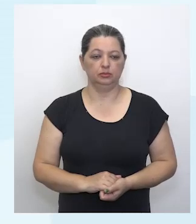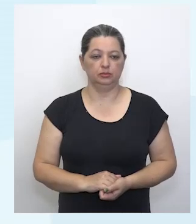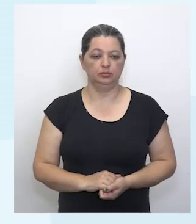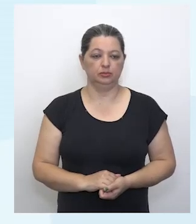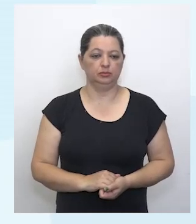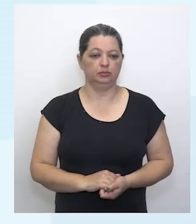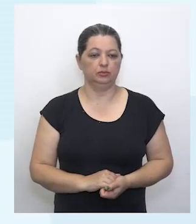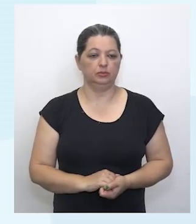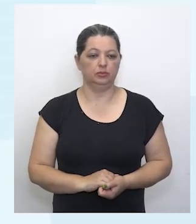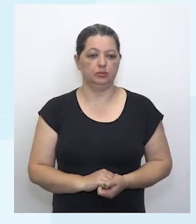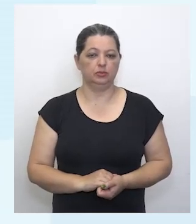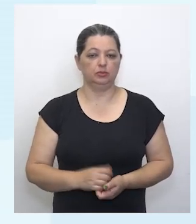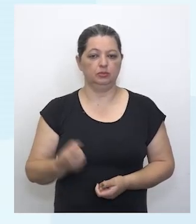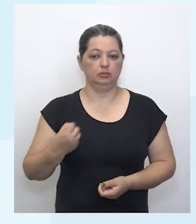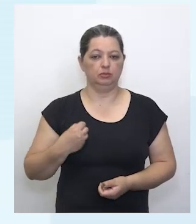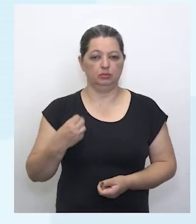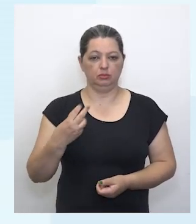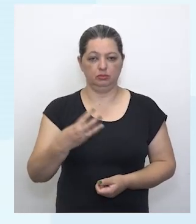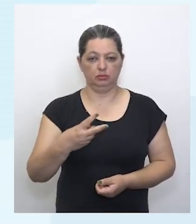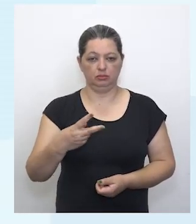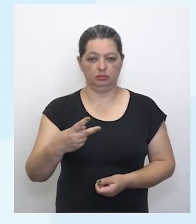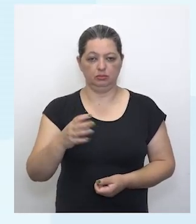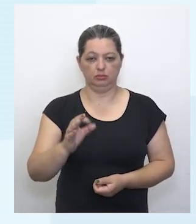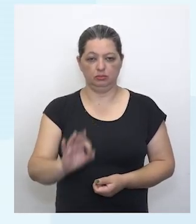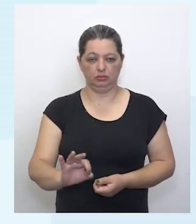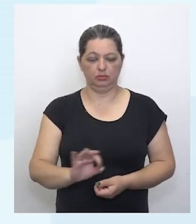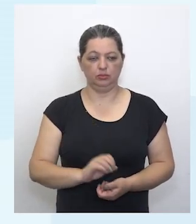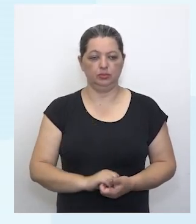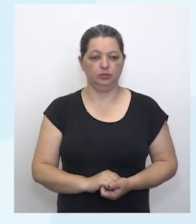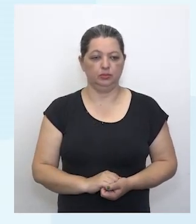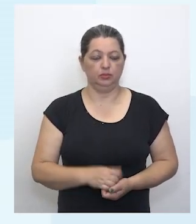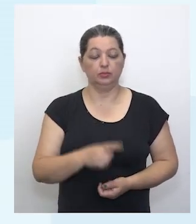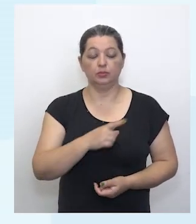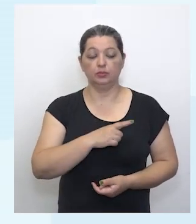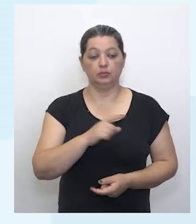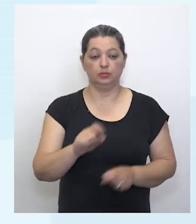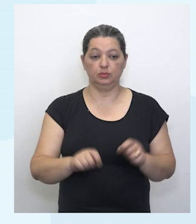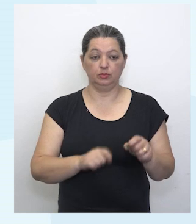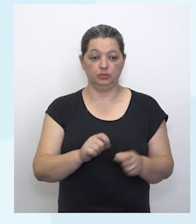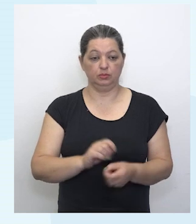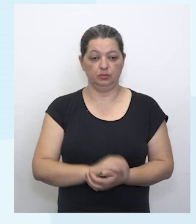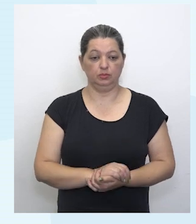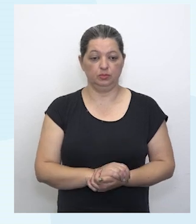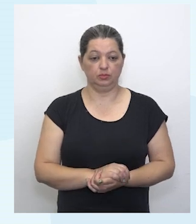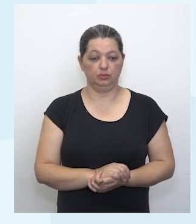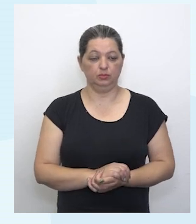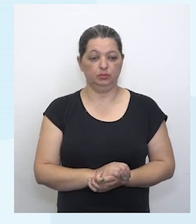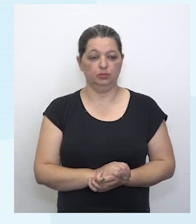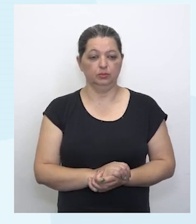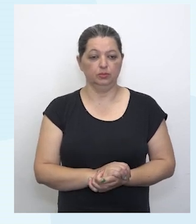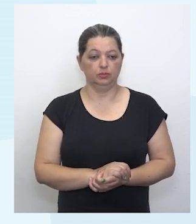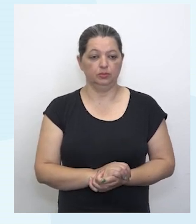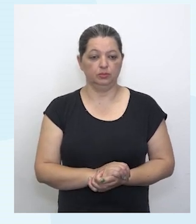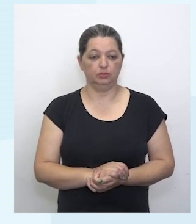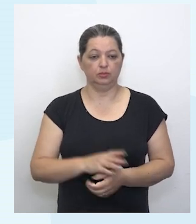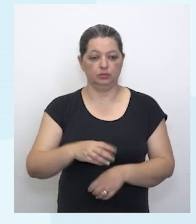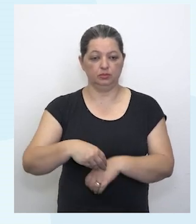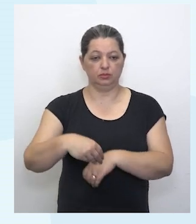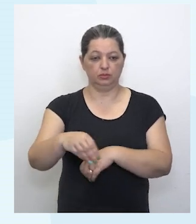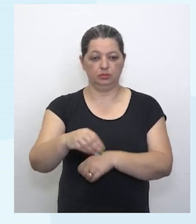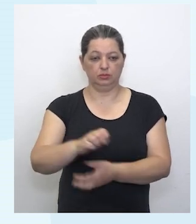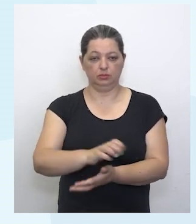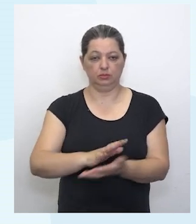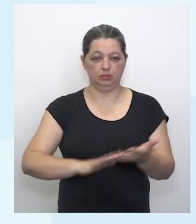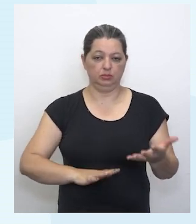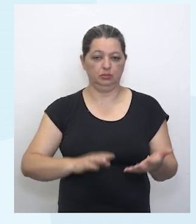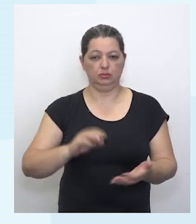acho que o slide 32, isso. Nós temos aí, a gente trouxe hoje uma sugestão de atividade do EMAI